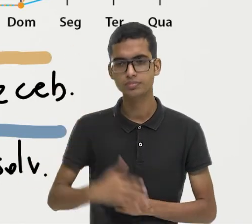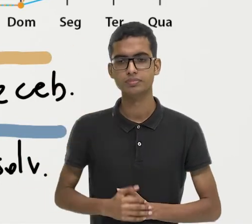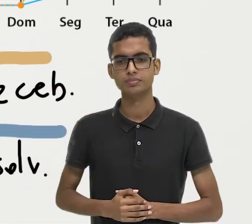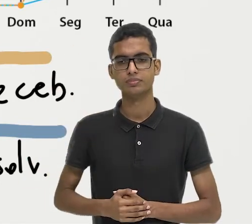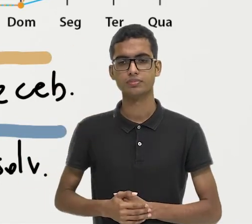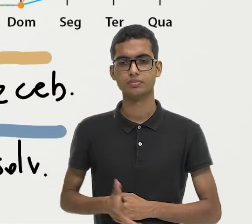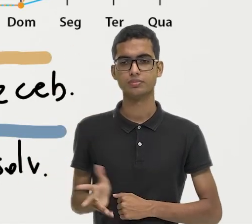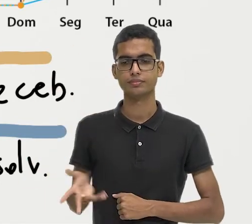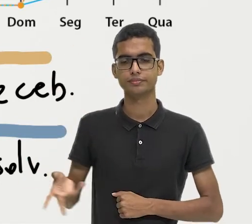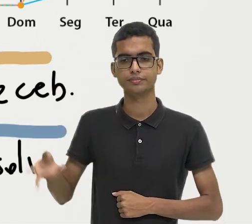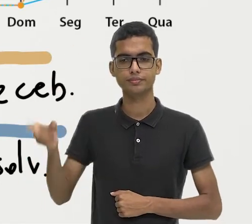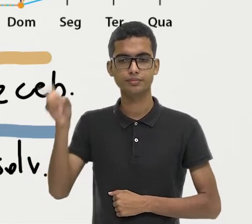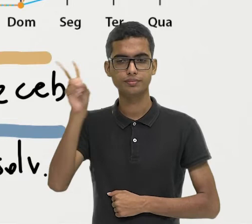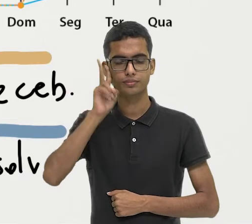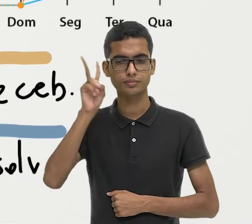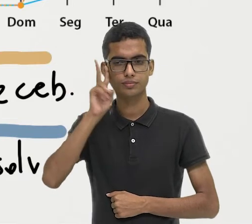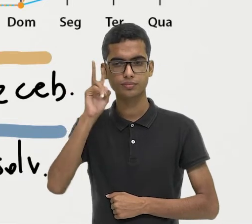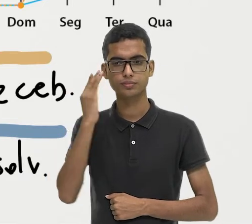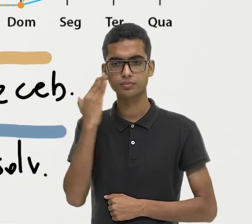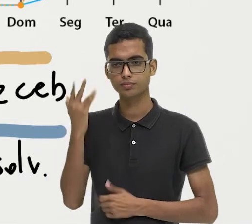continuar. Segunda-feira,